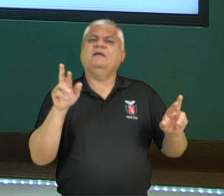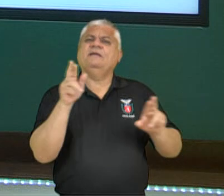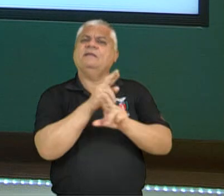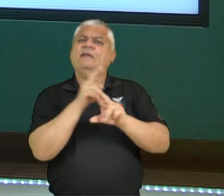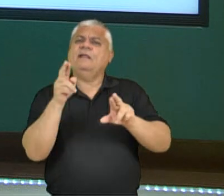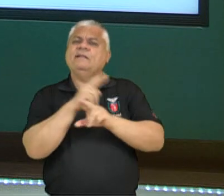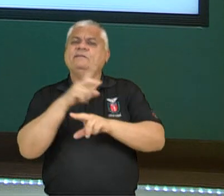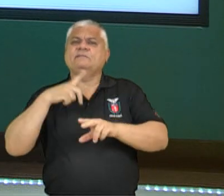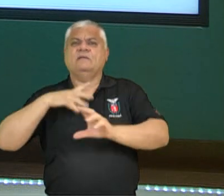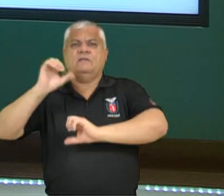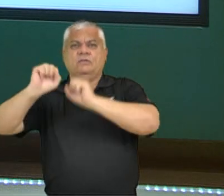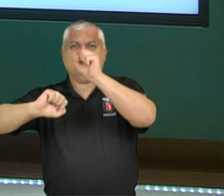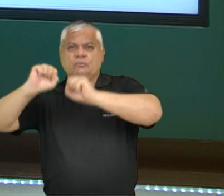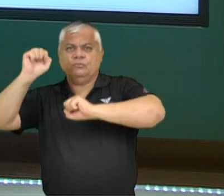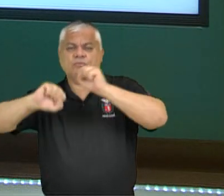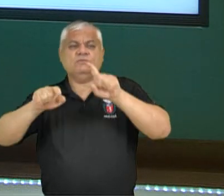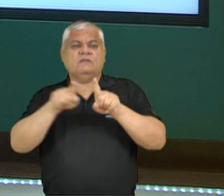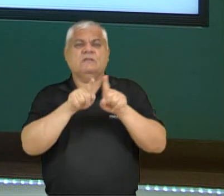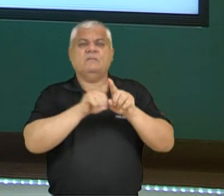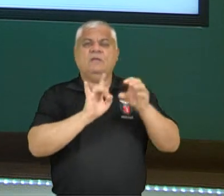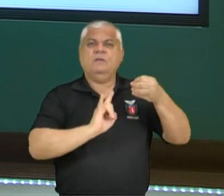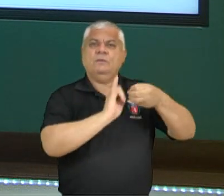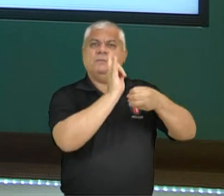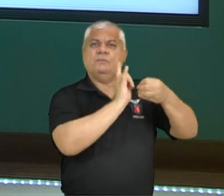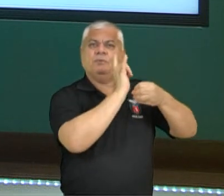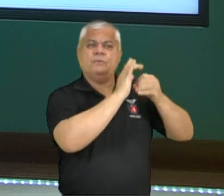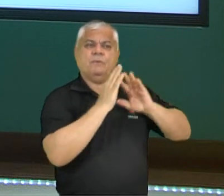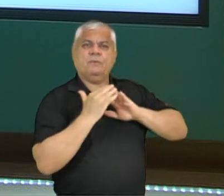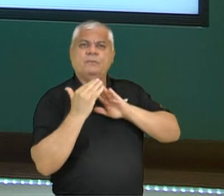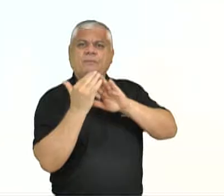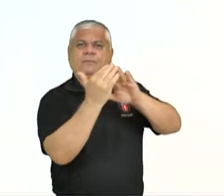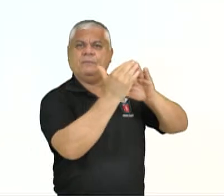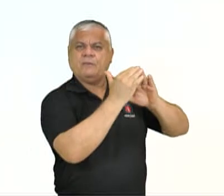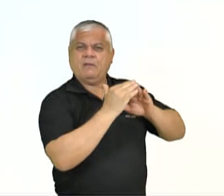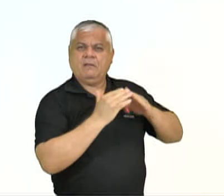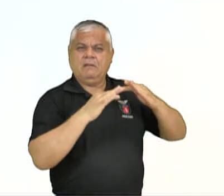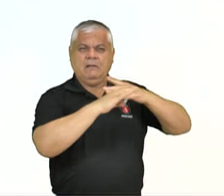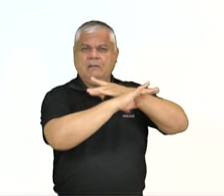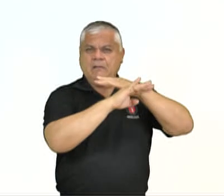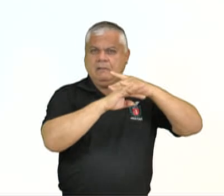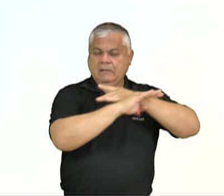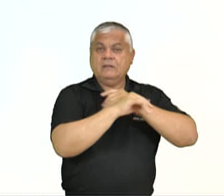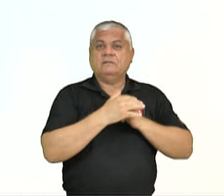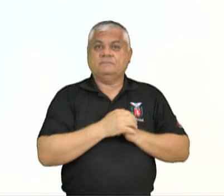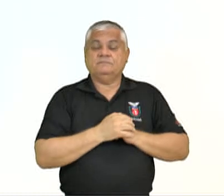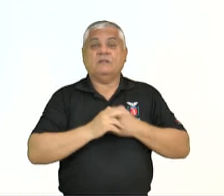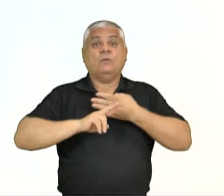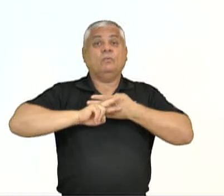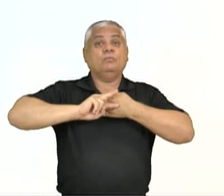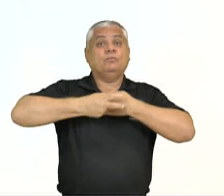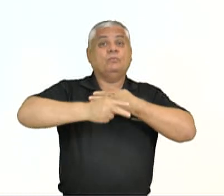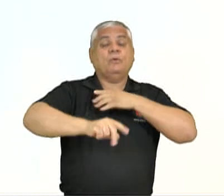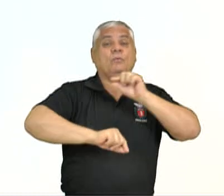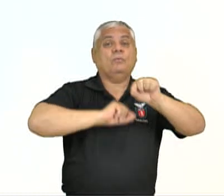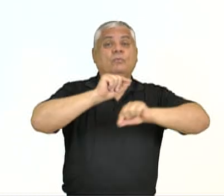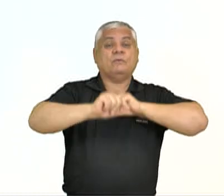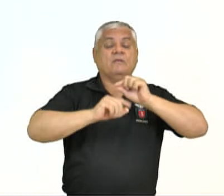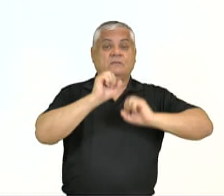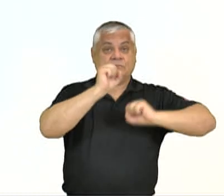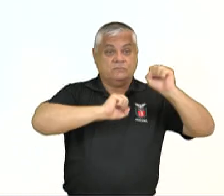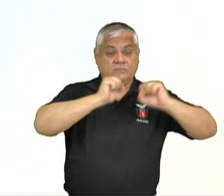entre industrialização e urbanização? Então, trago aqui uma das consequências da Revolução Industrial é